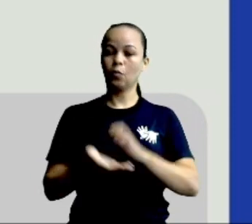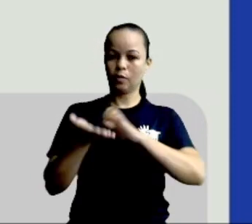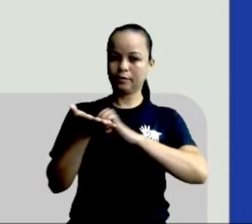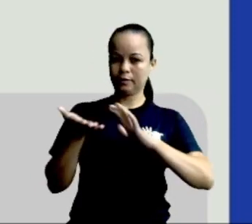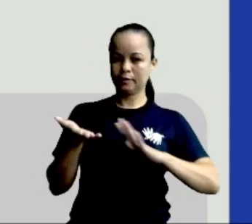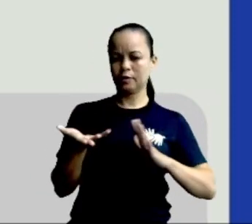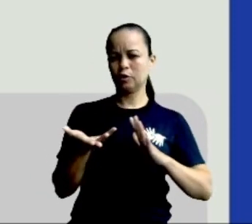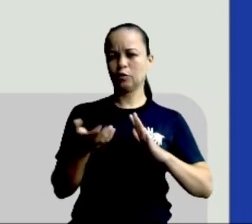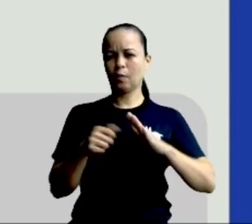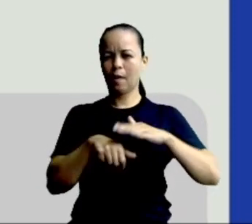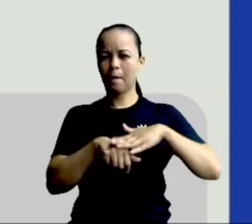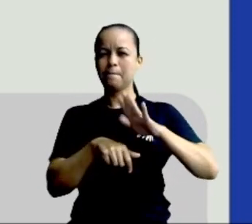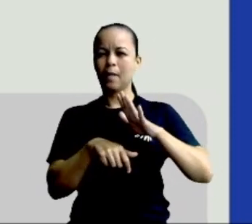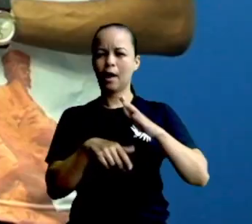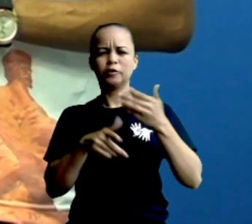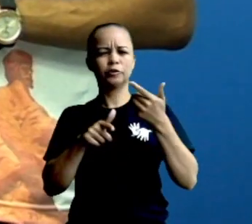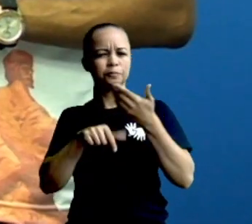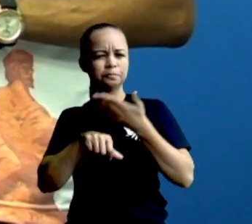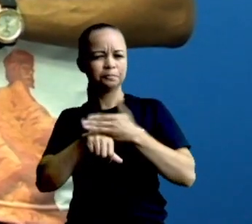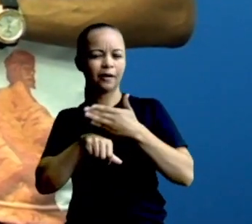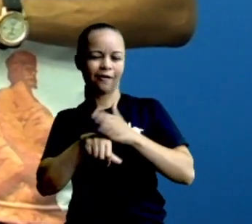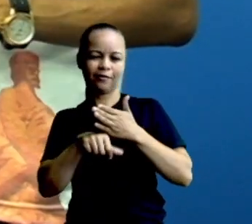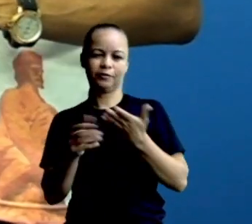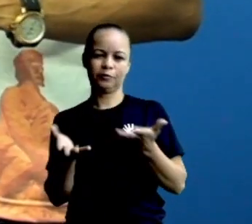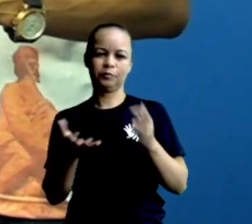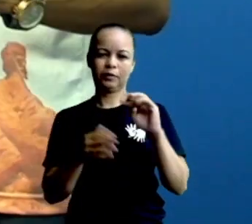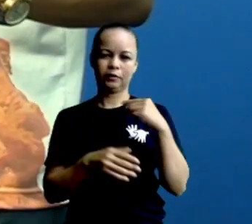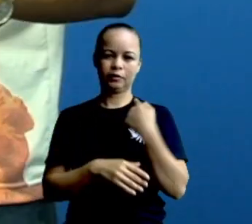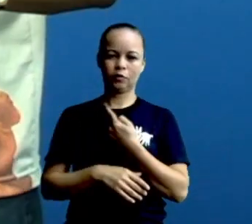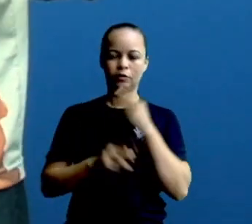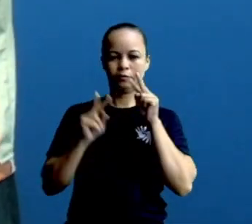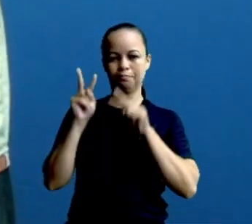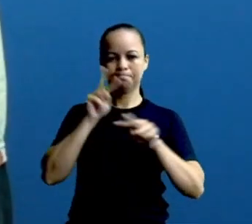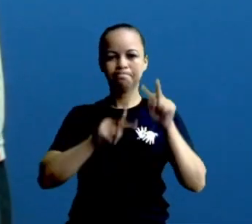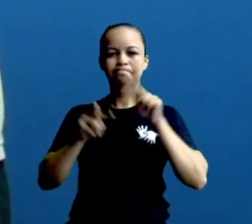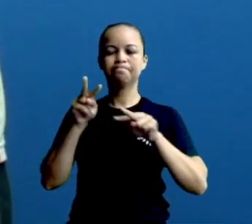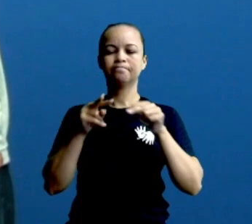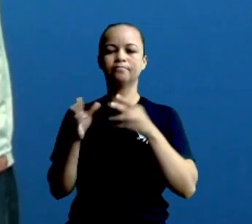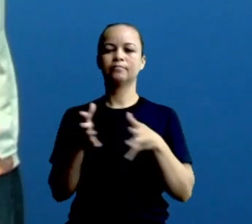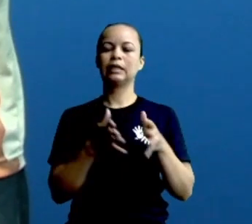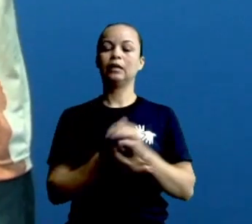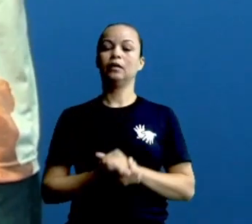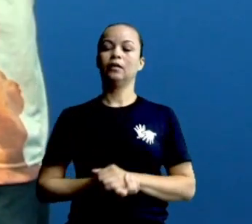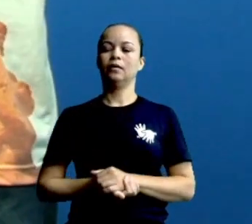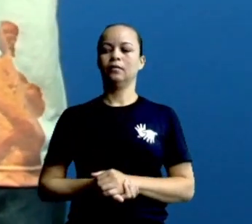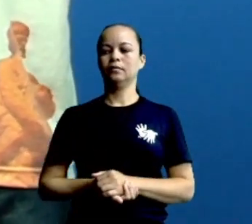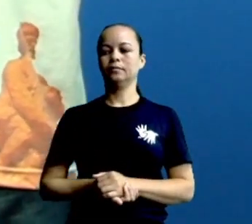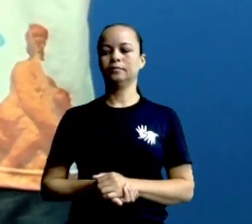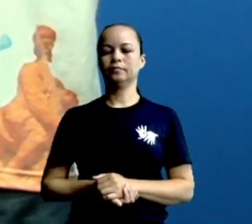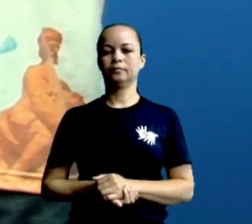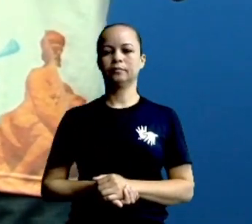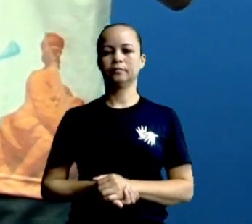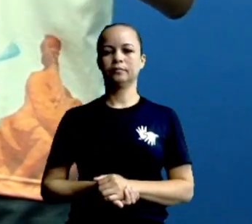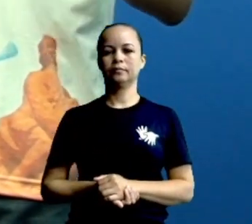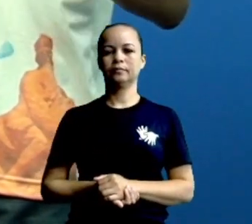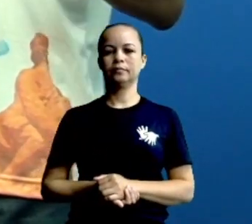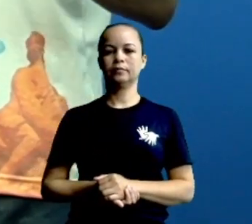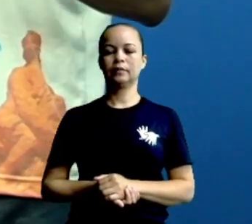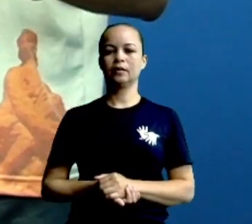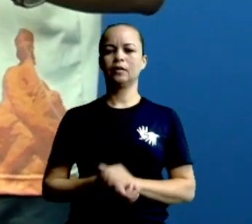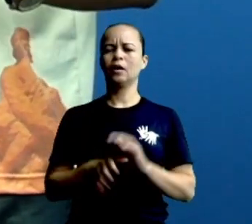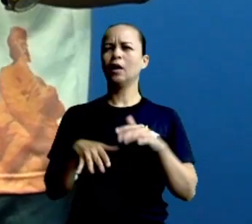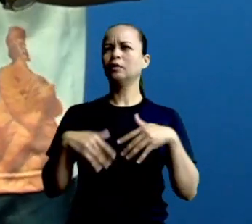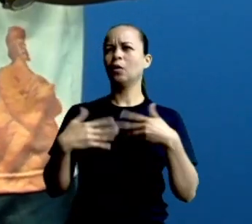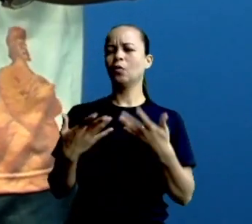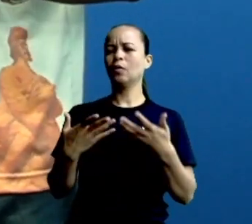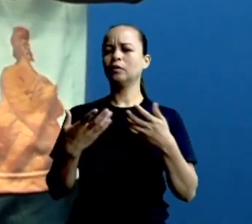mais prático para a gente ver, tá ok? Então assim, quando você